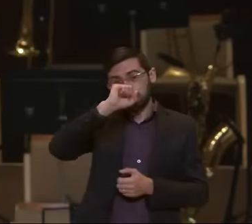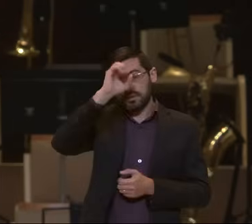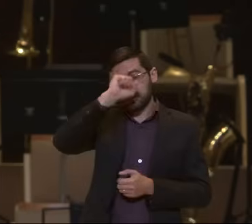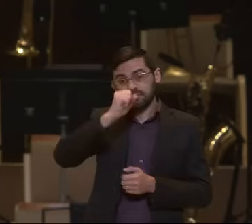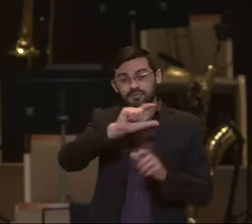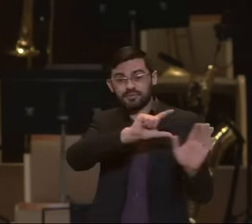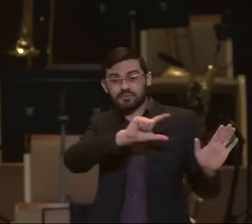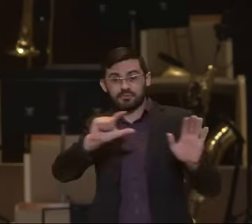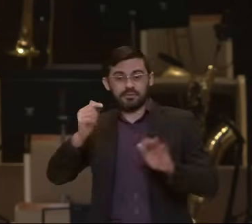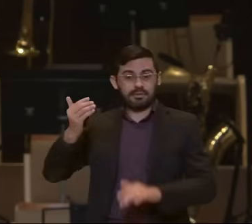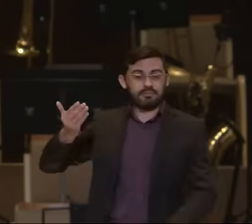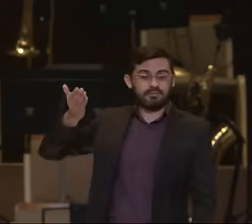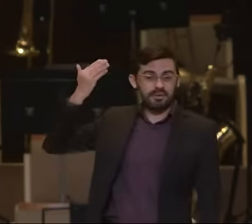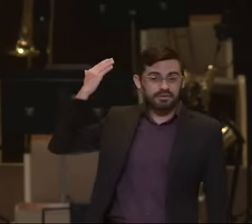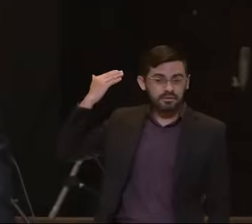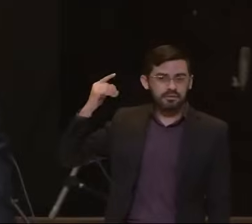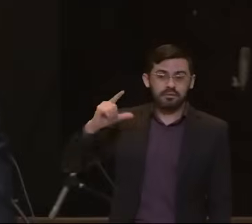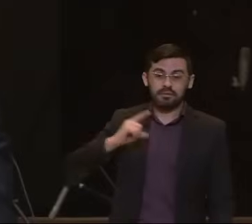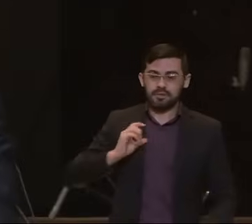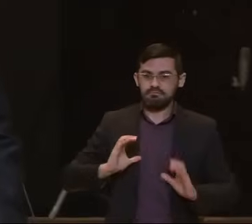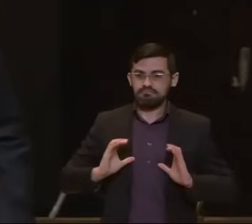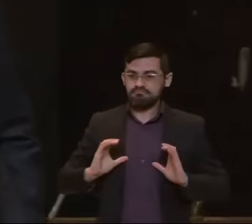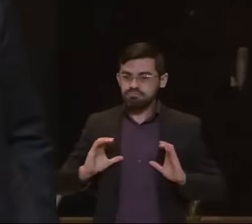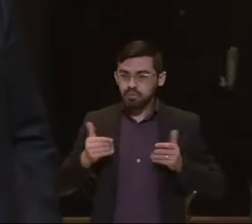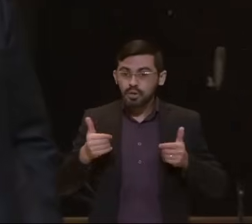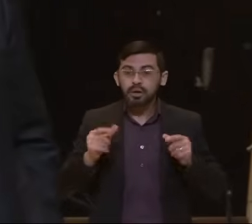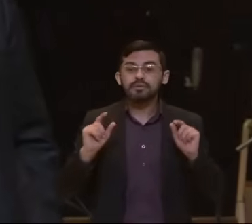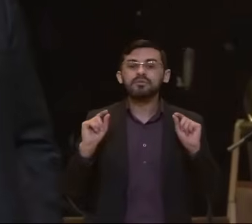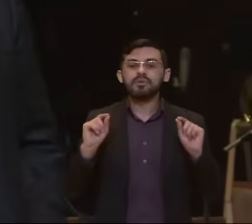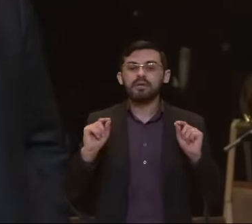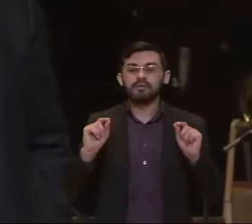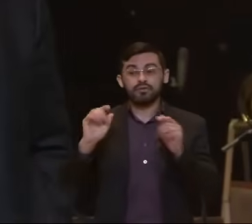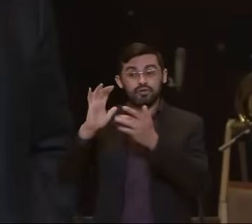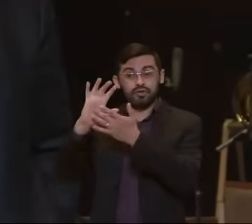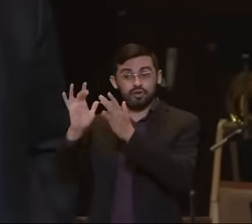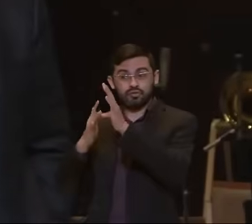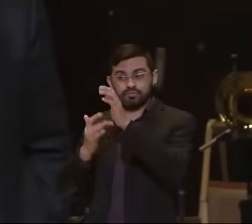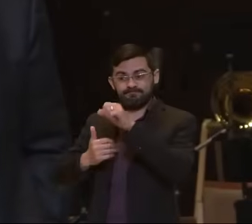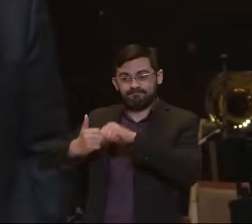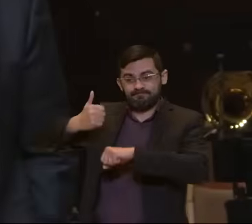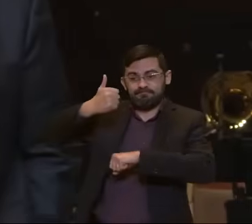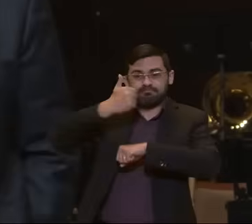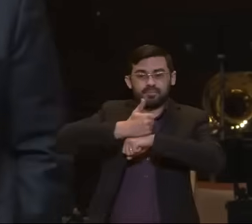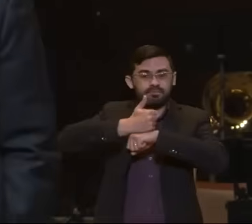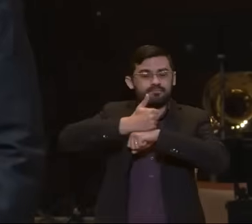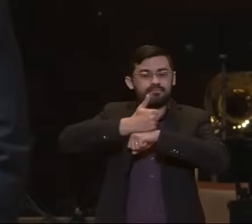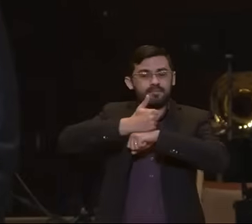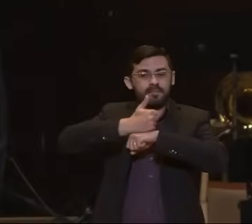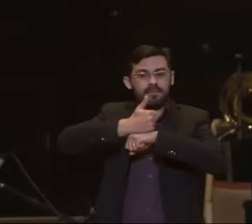passada, que tem a coragem de colocar Jesus em primeiro lugar.